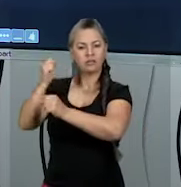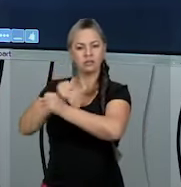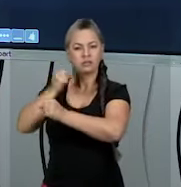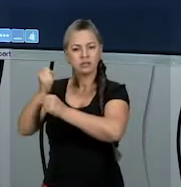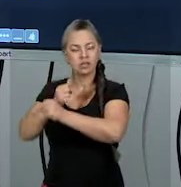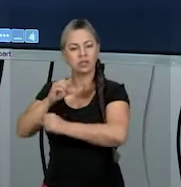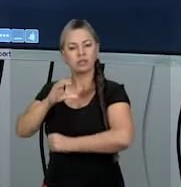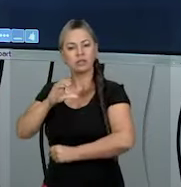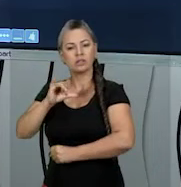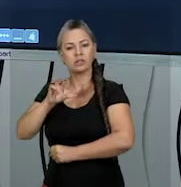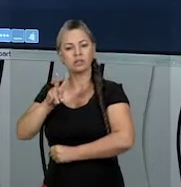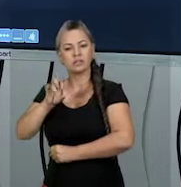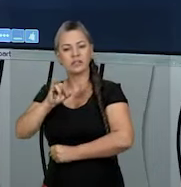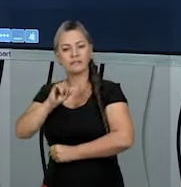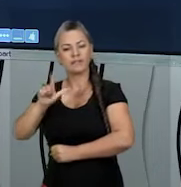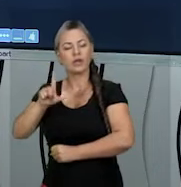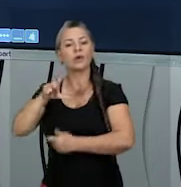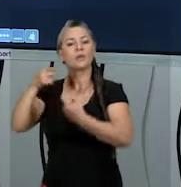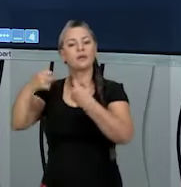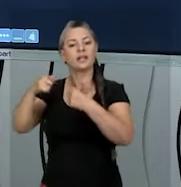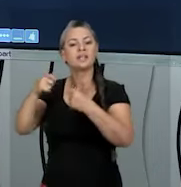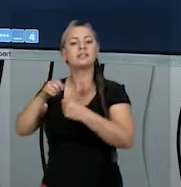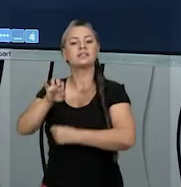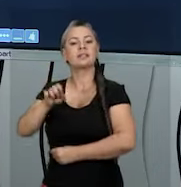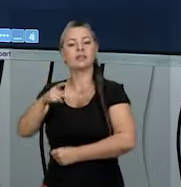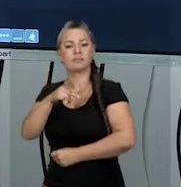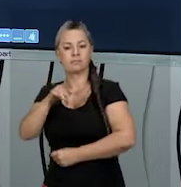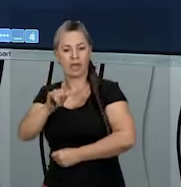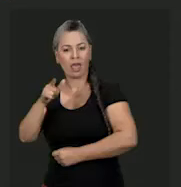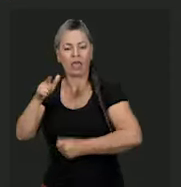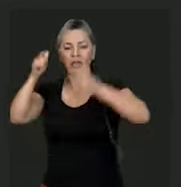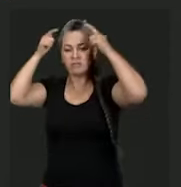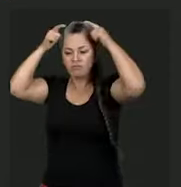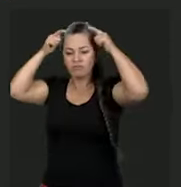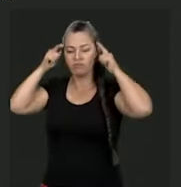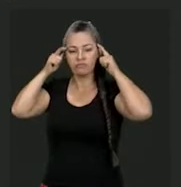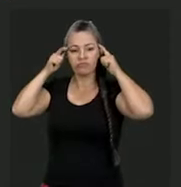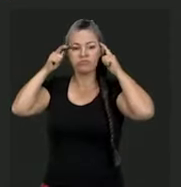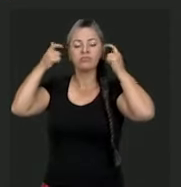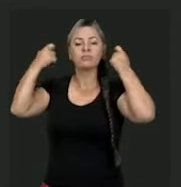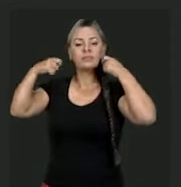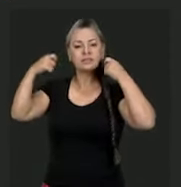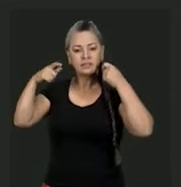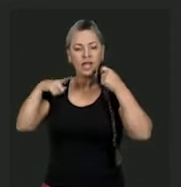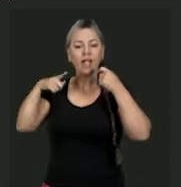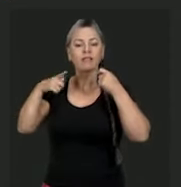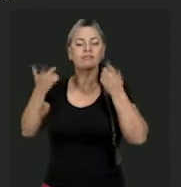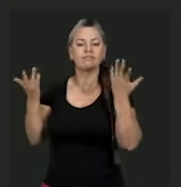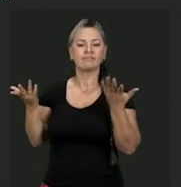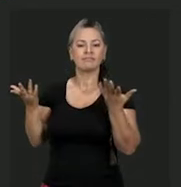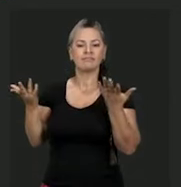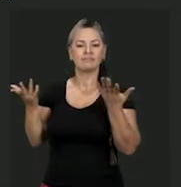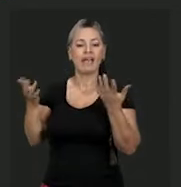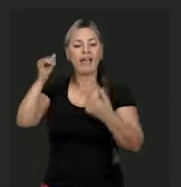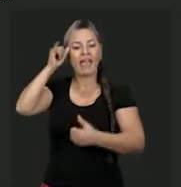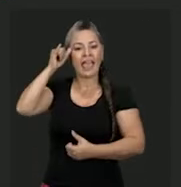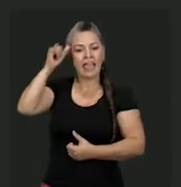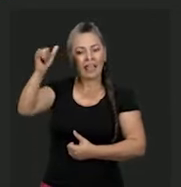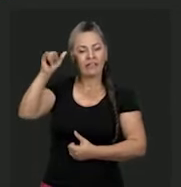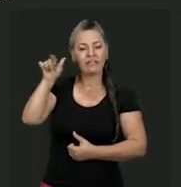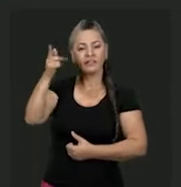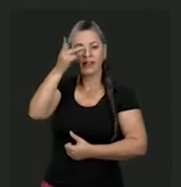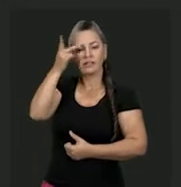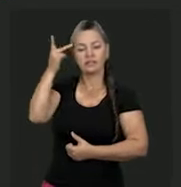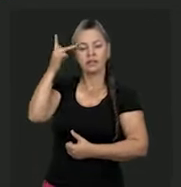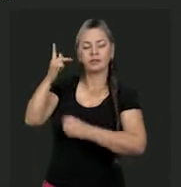quê? Evitar que as pessoas sofram traumatismo craniano e isso afete a sua saúde.